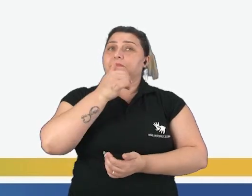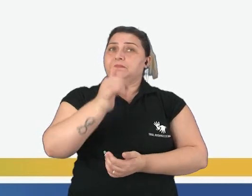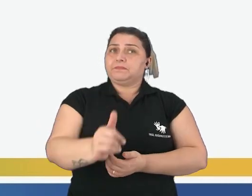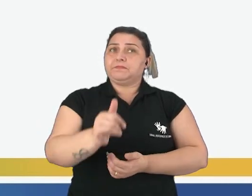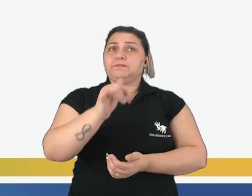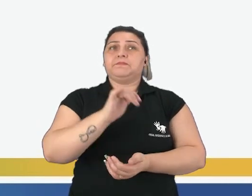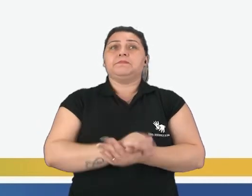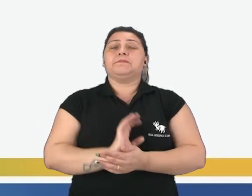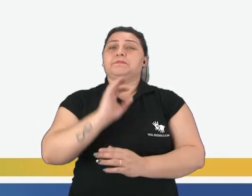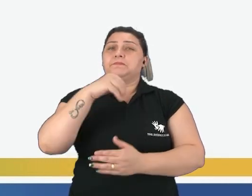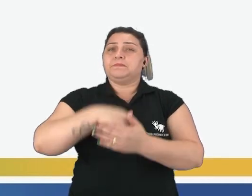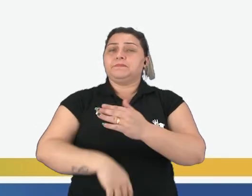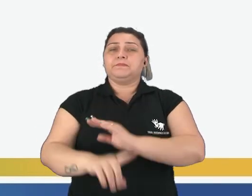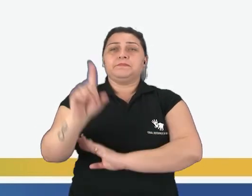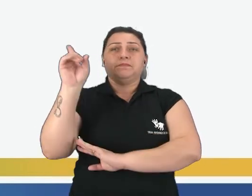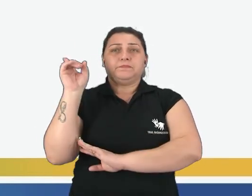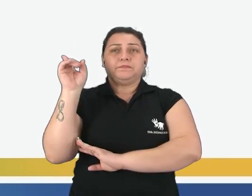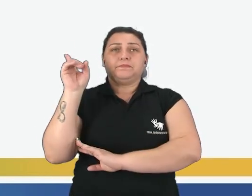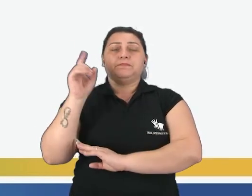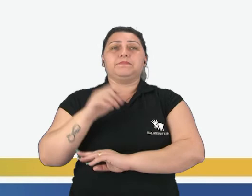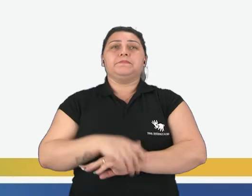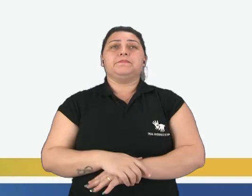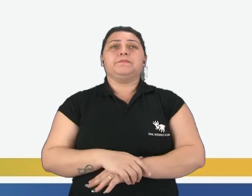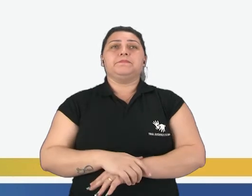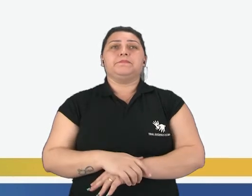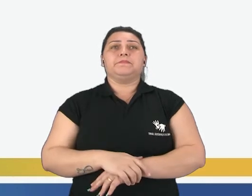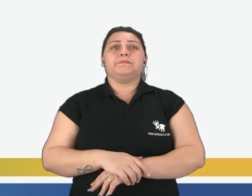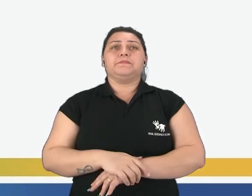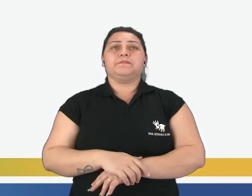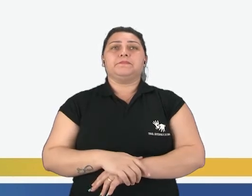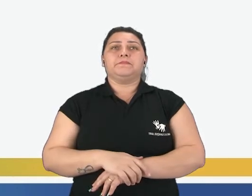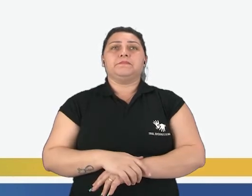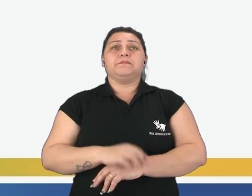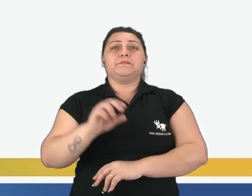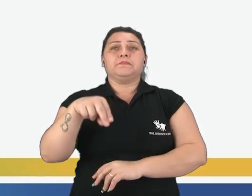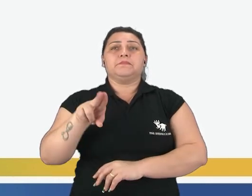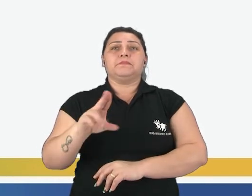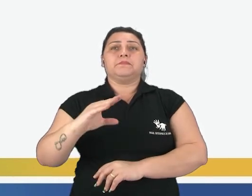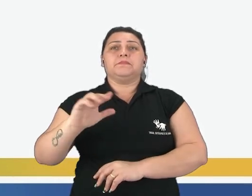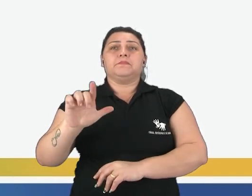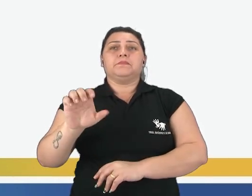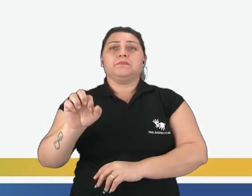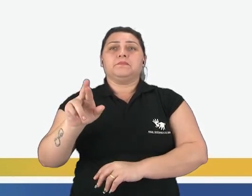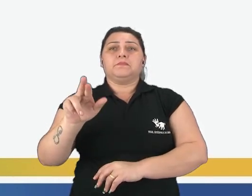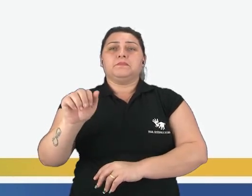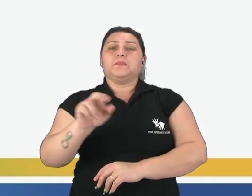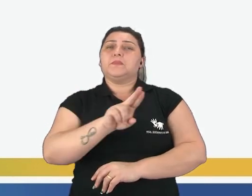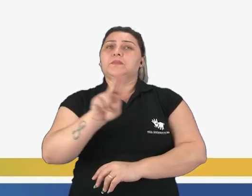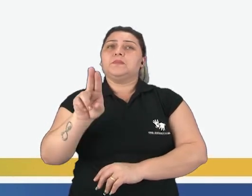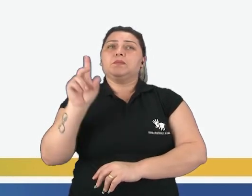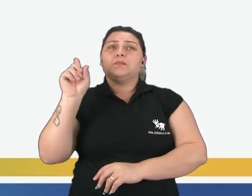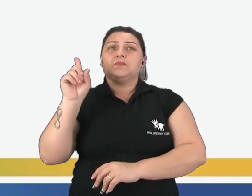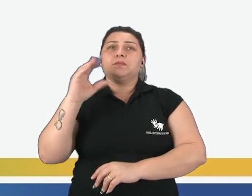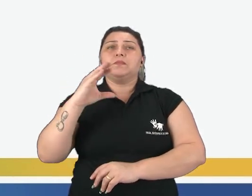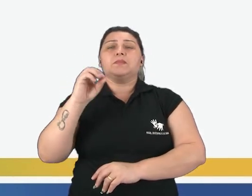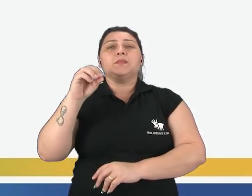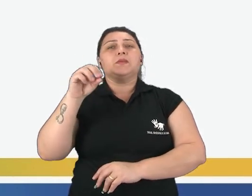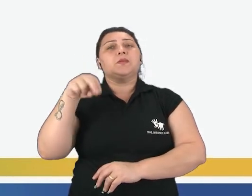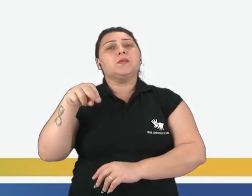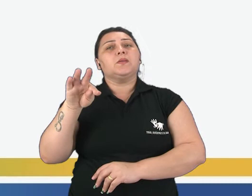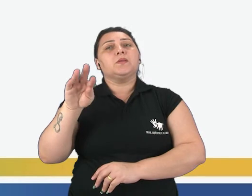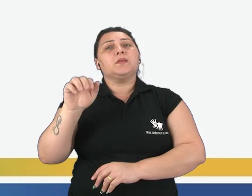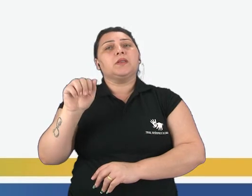Então, ainda dentro de energia, só que agora numa energia um pouco mais perigosa, na energia nuclear. O nome desse aí, pessoal, é